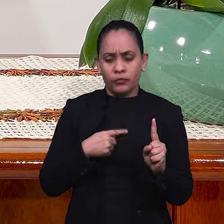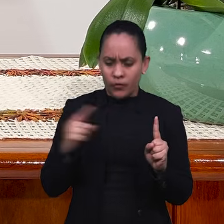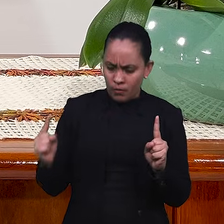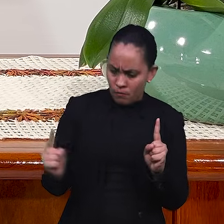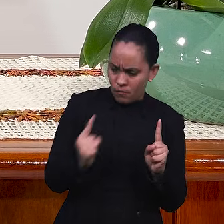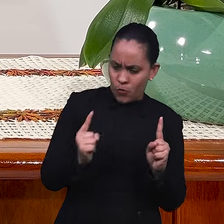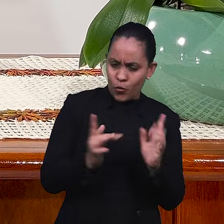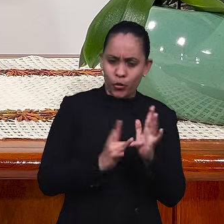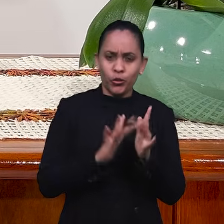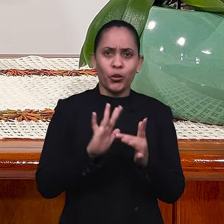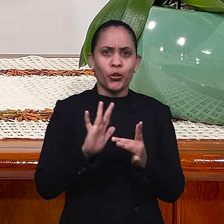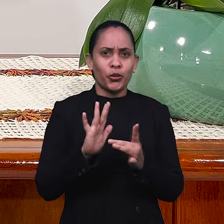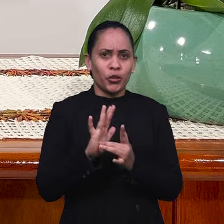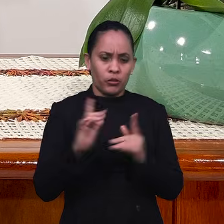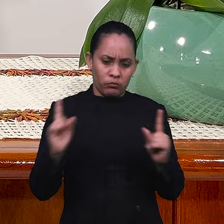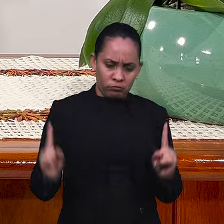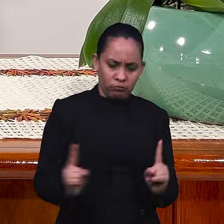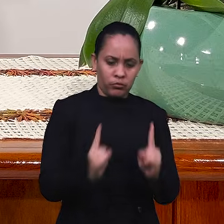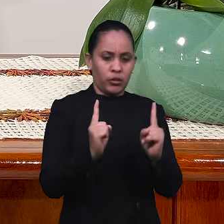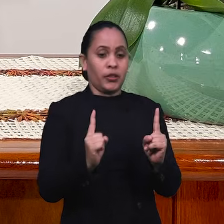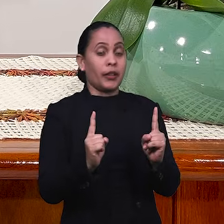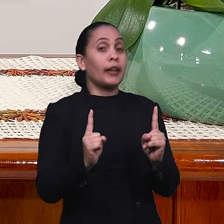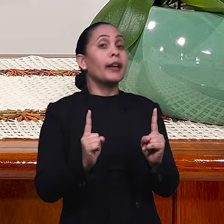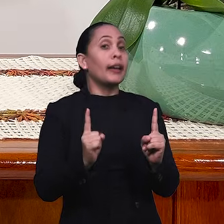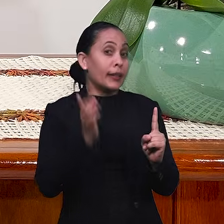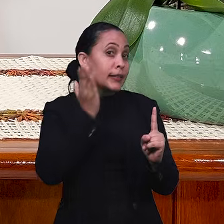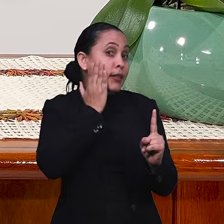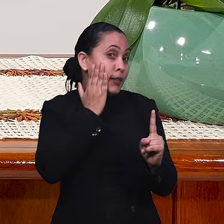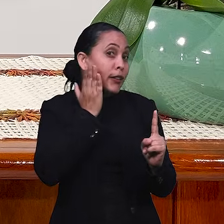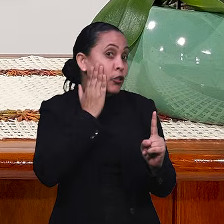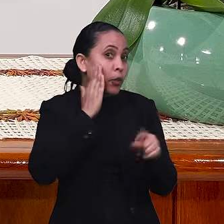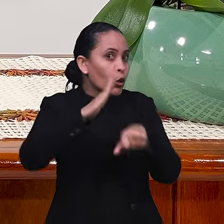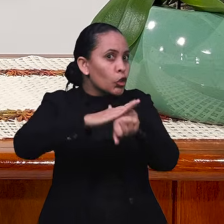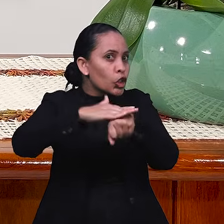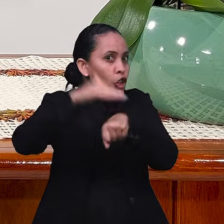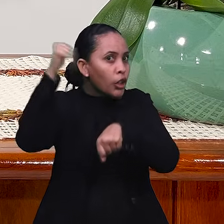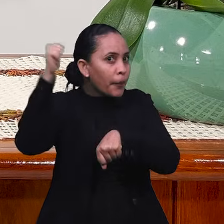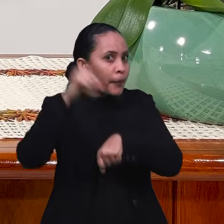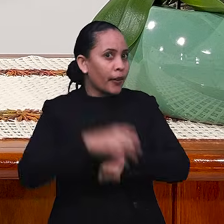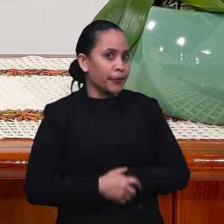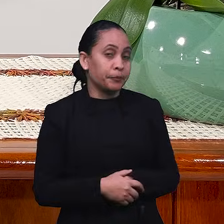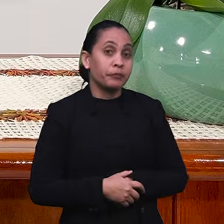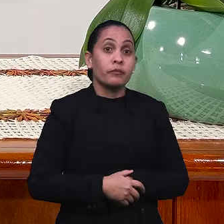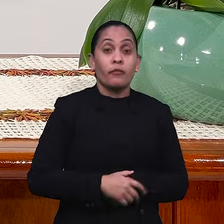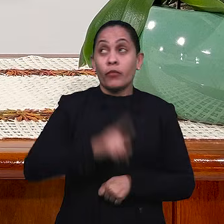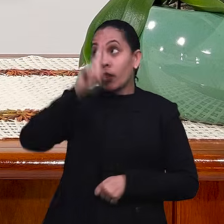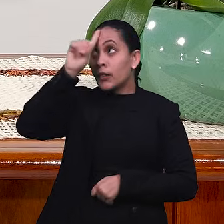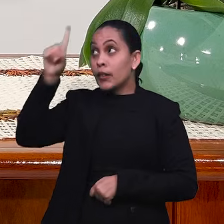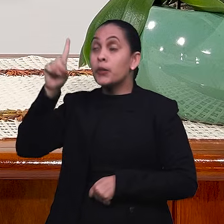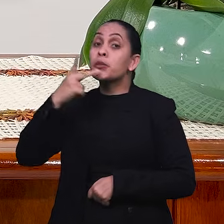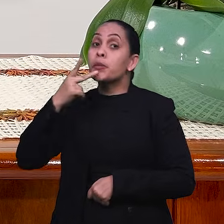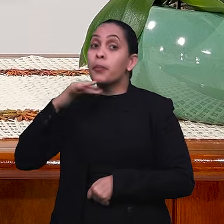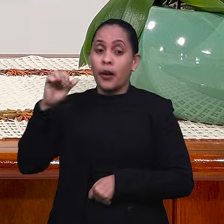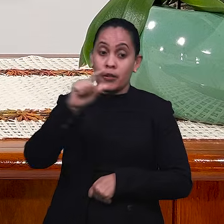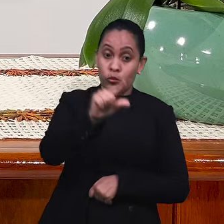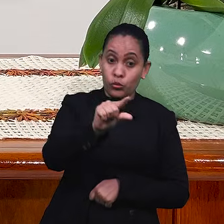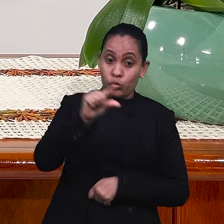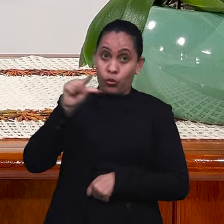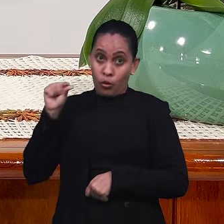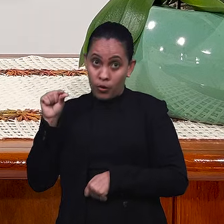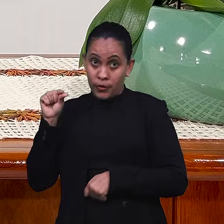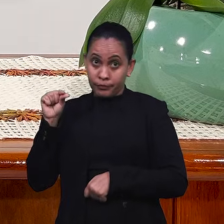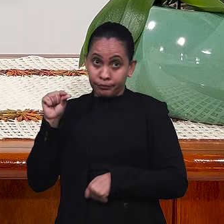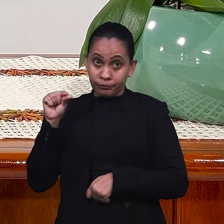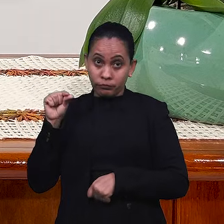foi o seu chamado. Então fique bem clara essa diferença entre aquilo que é eleição e aquilo que é chamado. Depois que